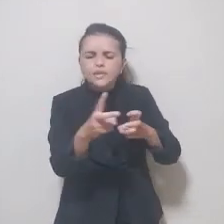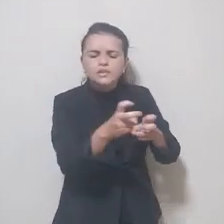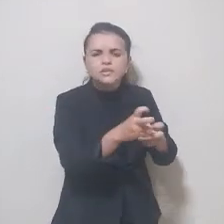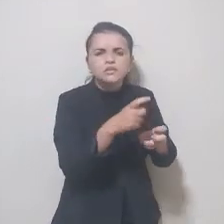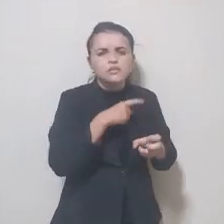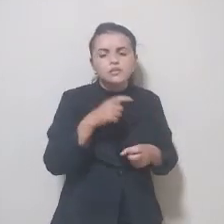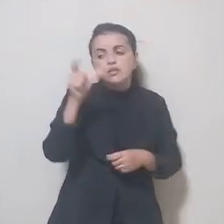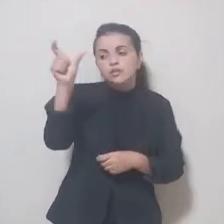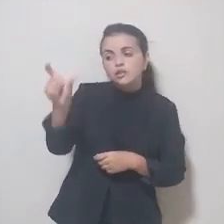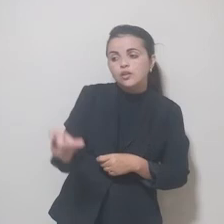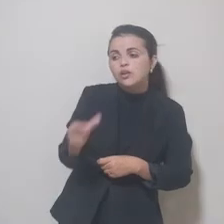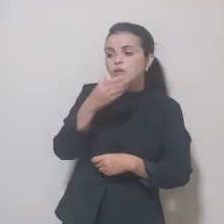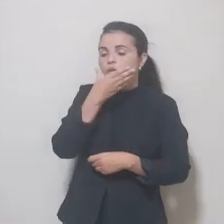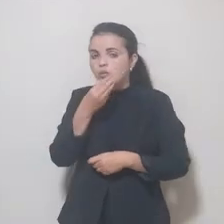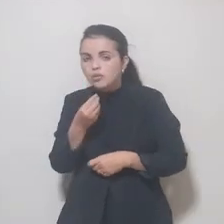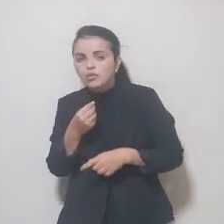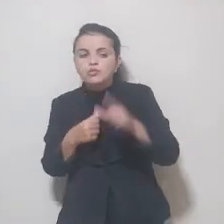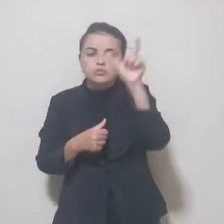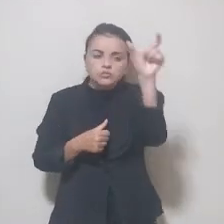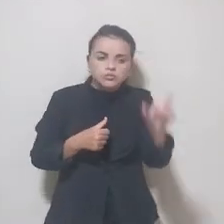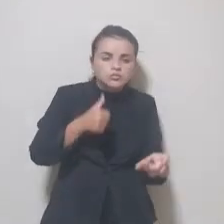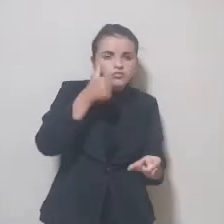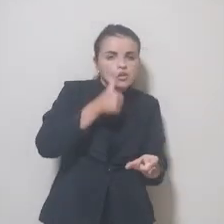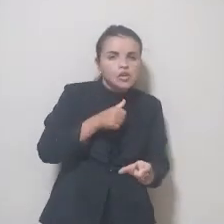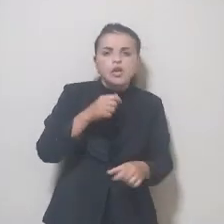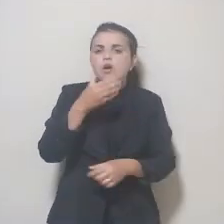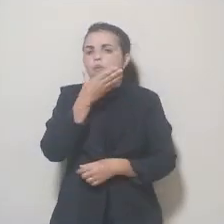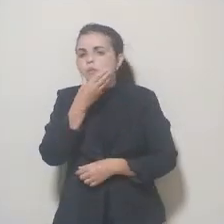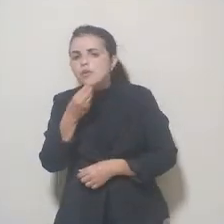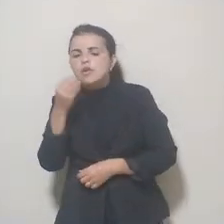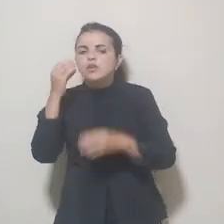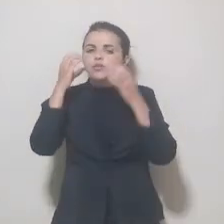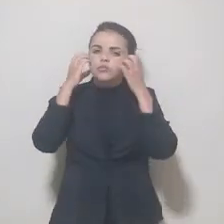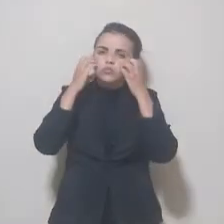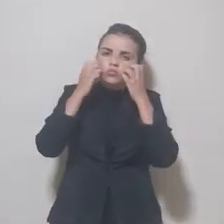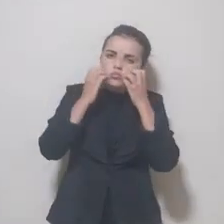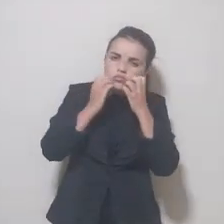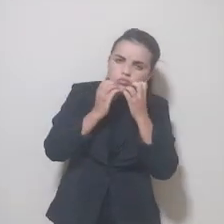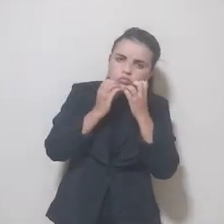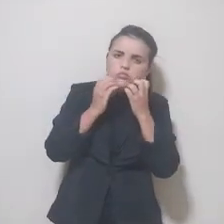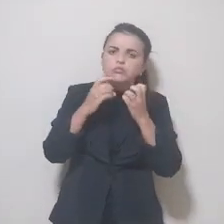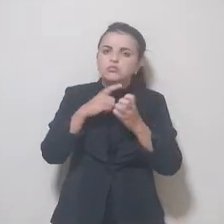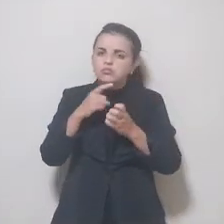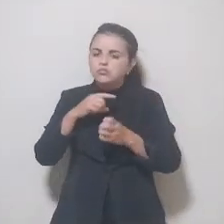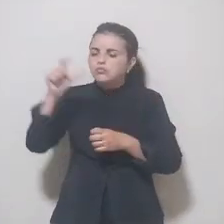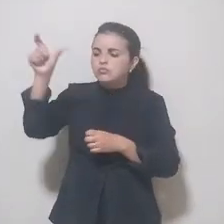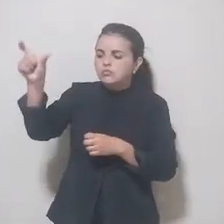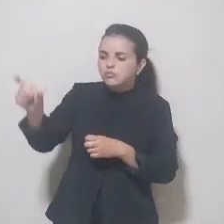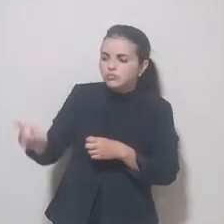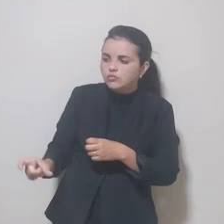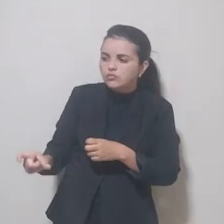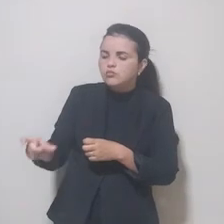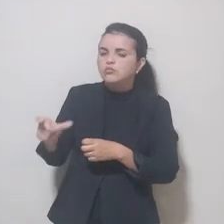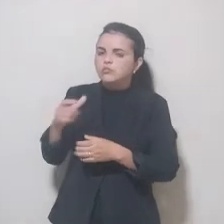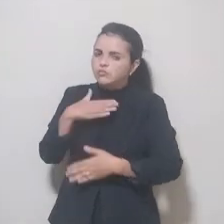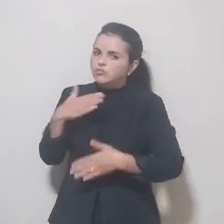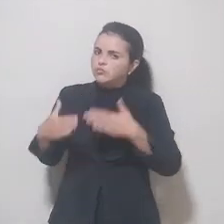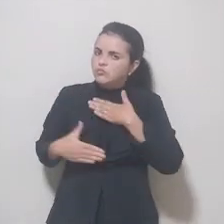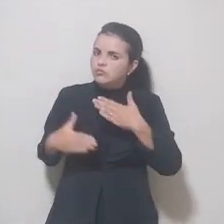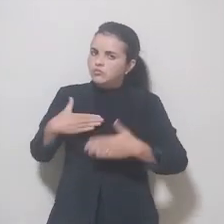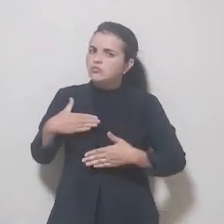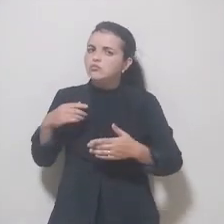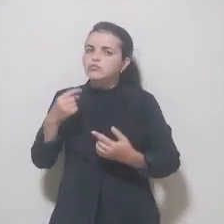quem é menino e quem é menina, porque eu tenho barba, eu tenho características masculinas, tenho traços masculinos graças a alguns hormônios que